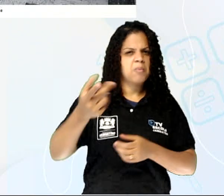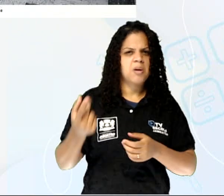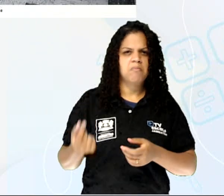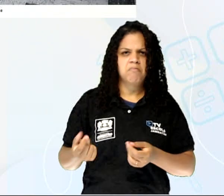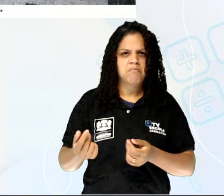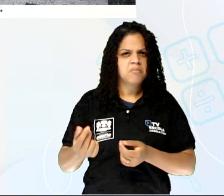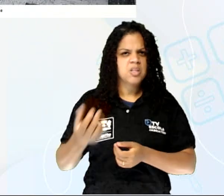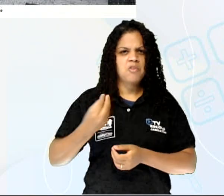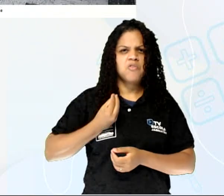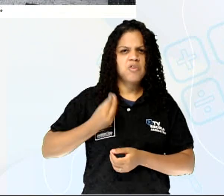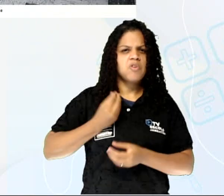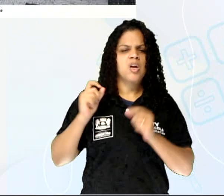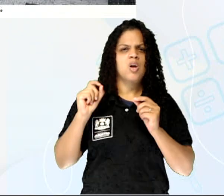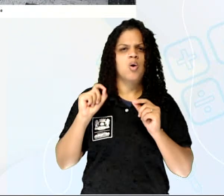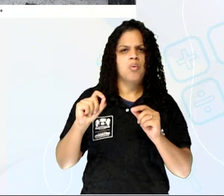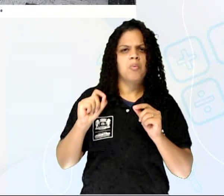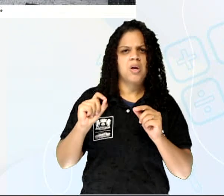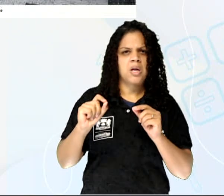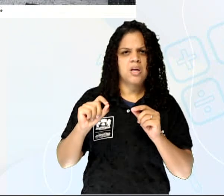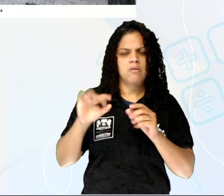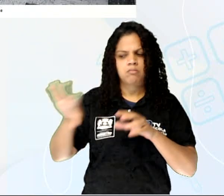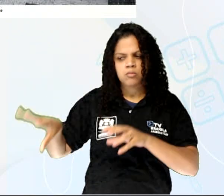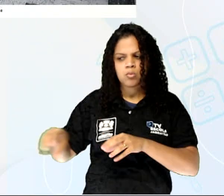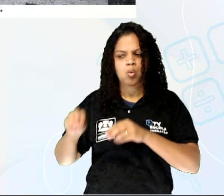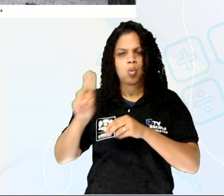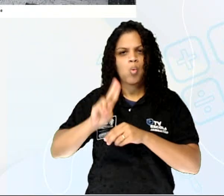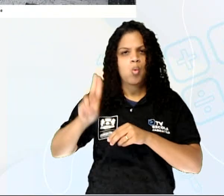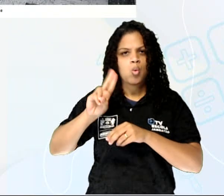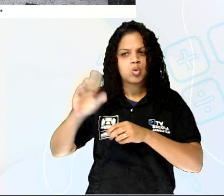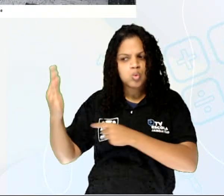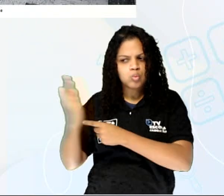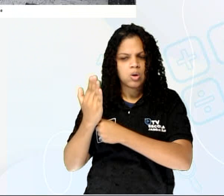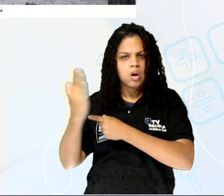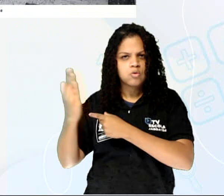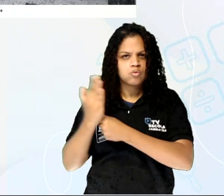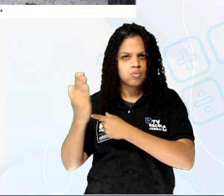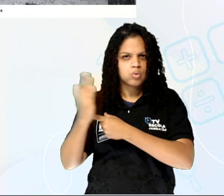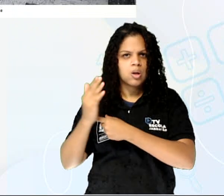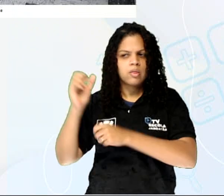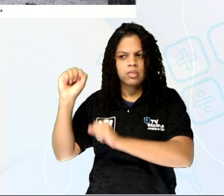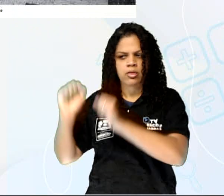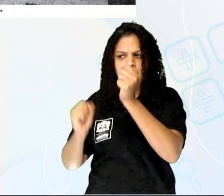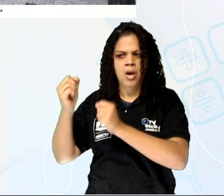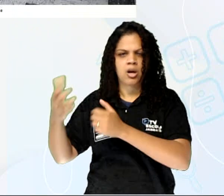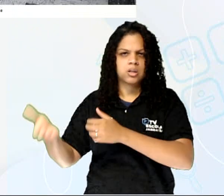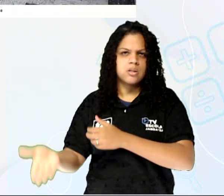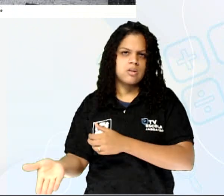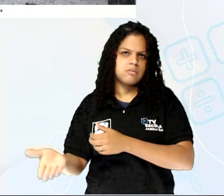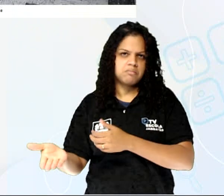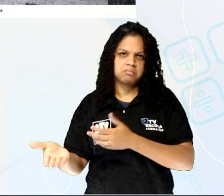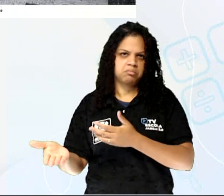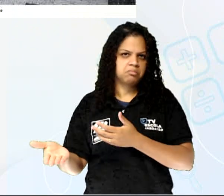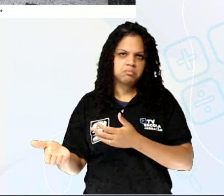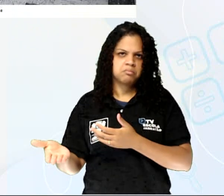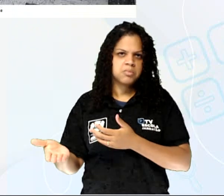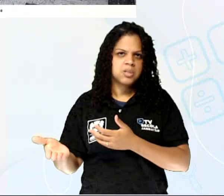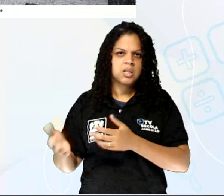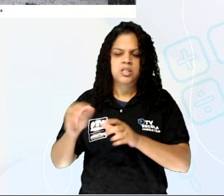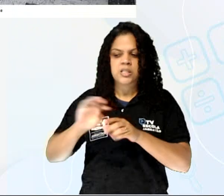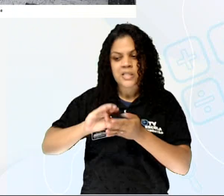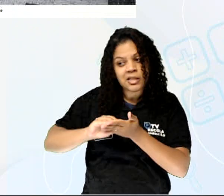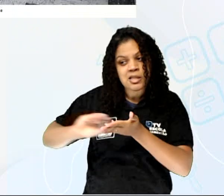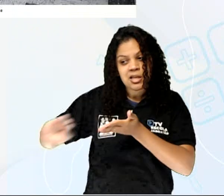só conseguia sobreviver dentro dessa máquina. Ela já estava tão debilitada que sem essa máquina ela não conseguia